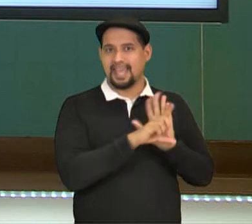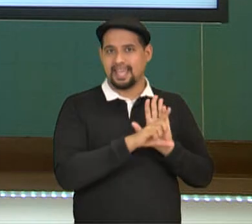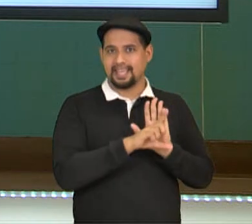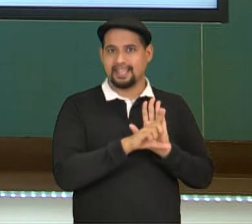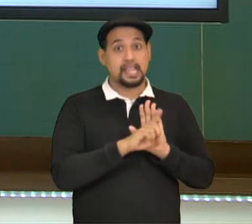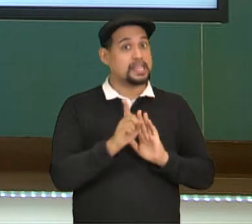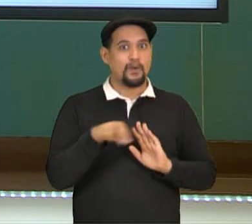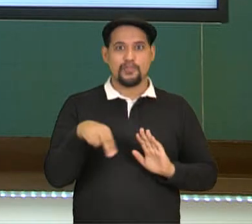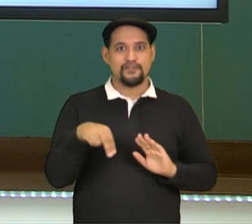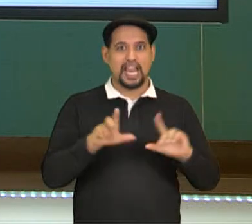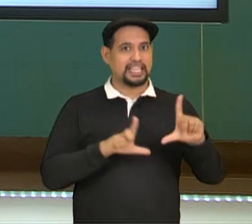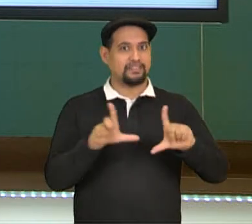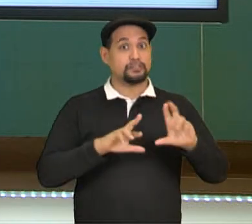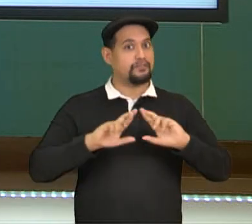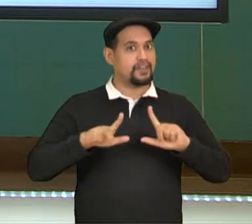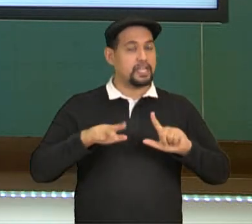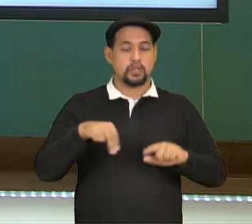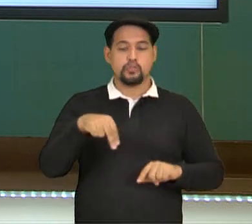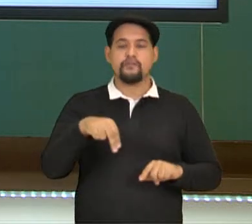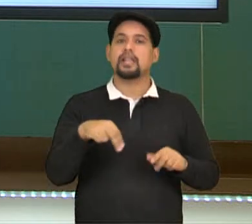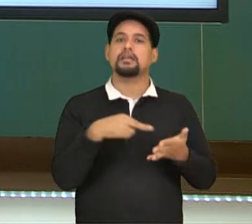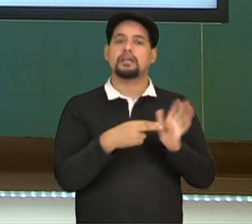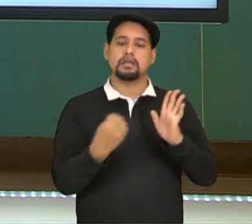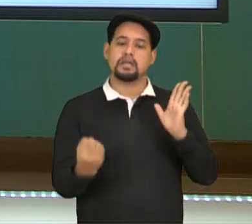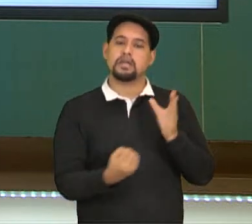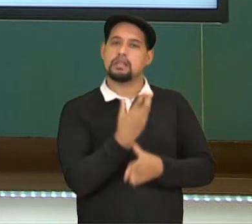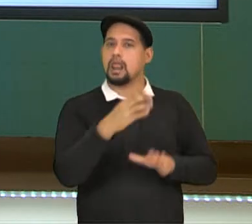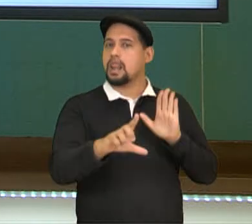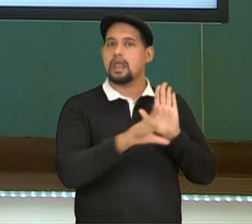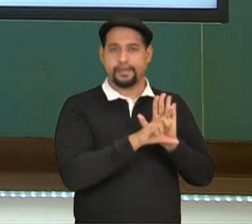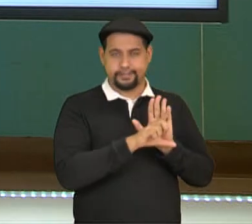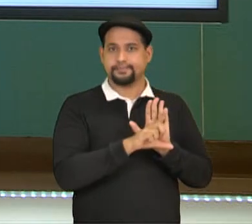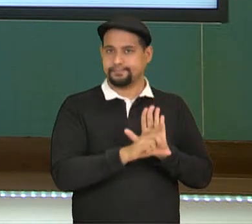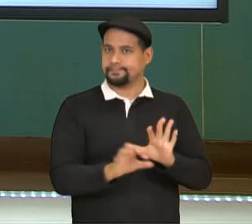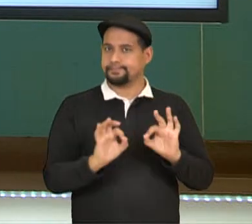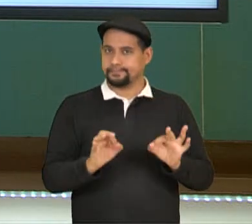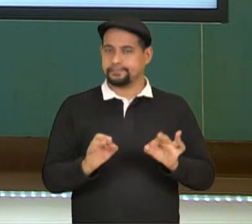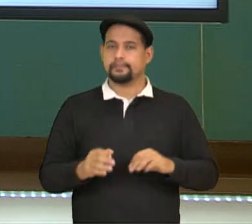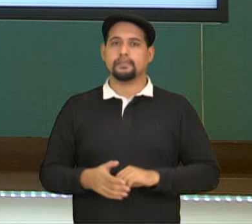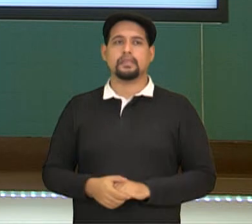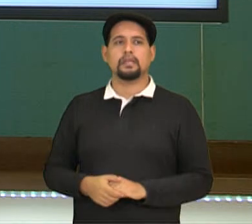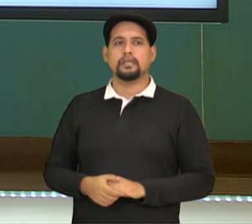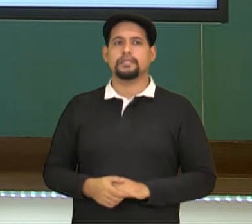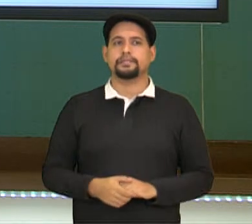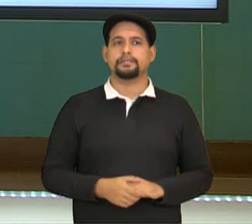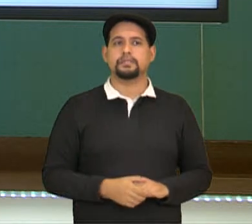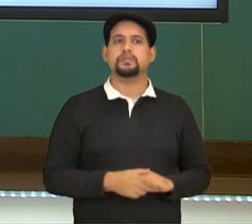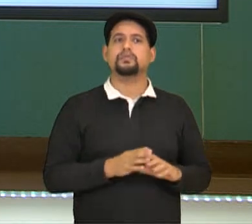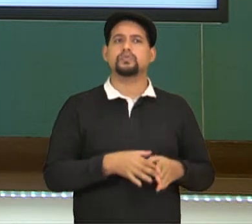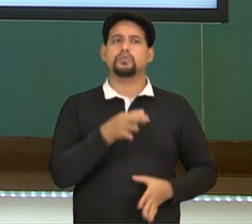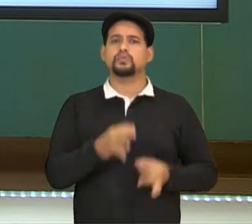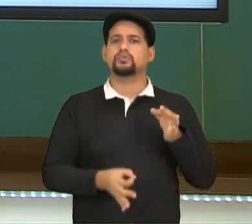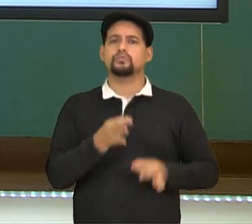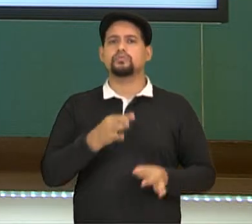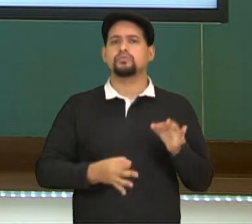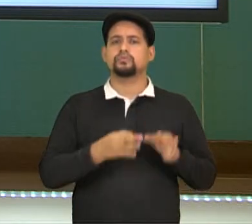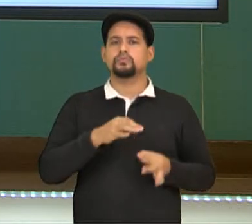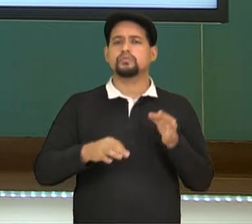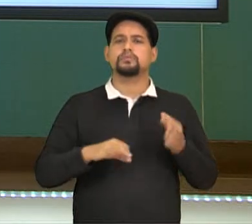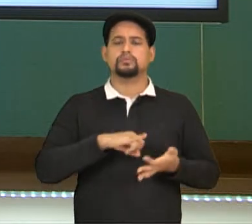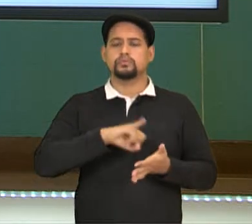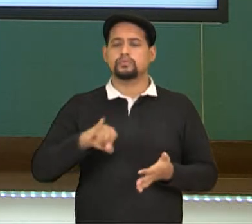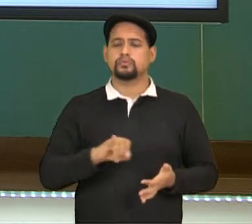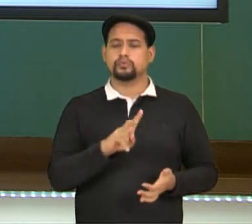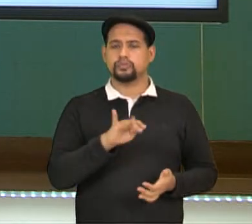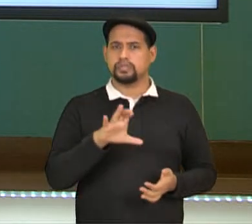poder acrescentar leis de acordo com a necessidade dele, tá, pessoal? Que o poder é muito concentrado na mão dele. O Código de Justiniano vai ser essa junção dessas leis